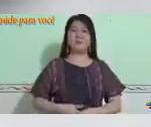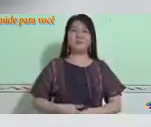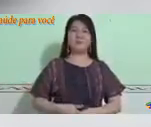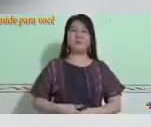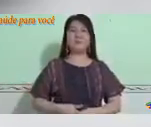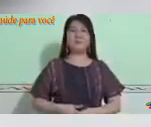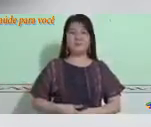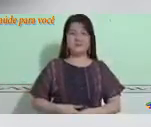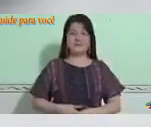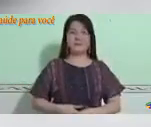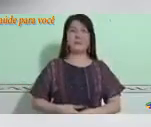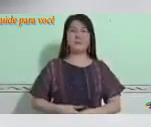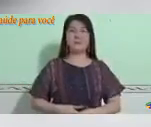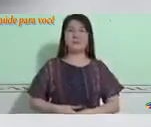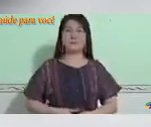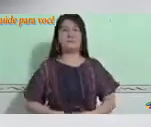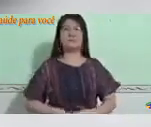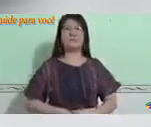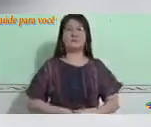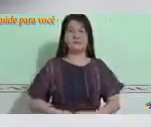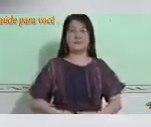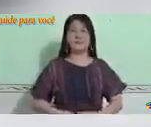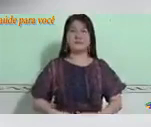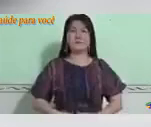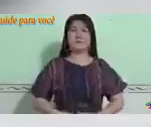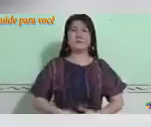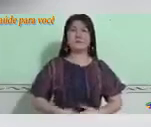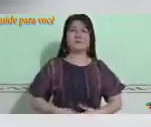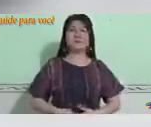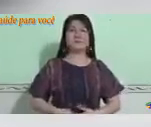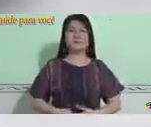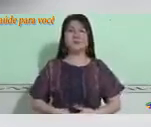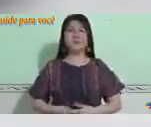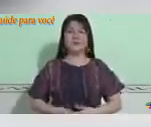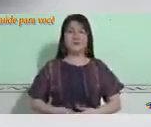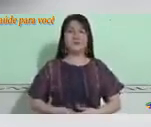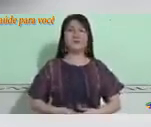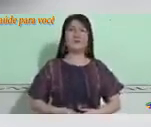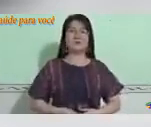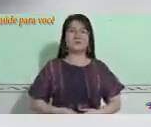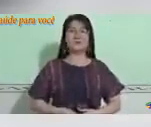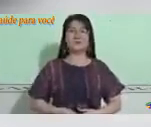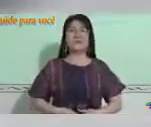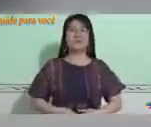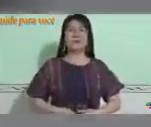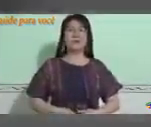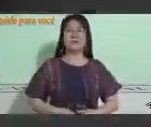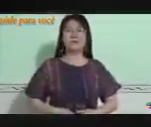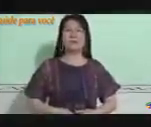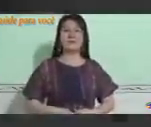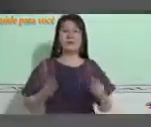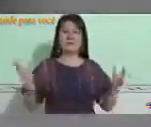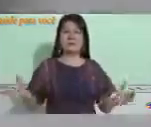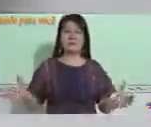Além disso, vírgula, o médico obstetra também indicará exames para avaliar os níveis do hormônio beta-HCG,